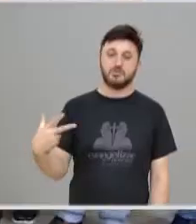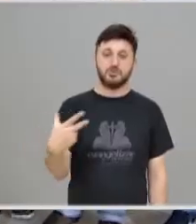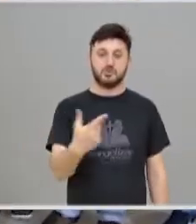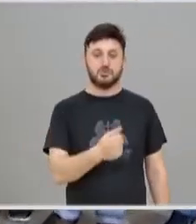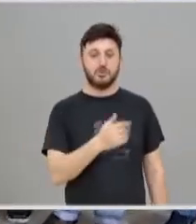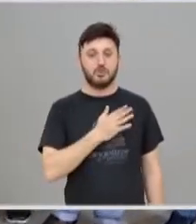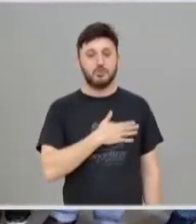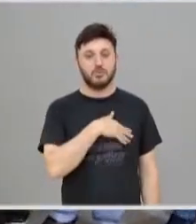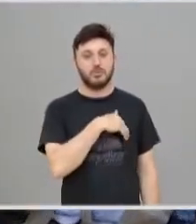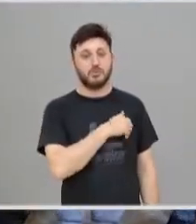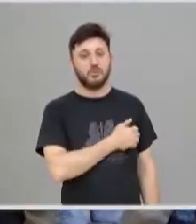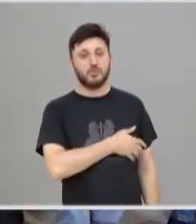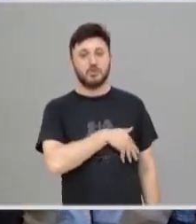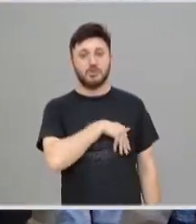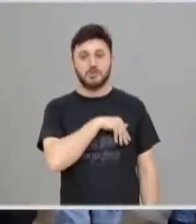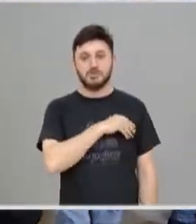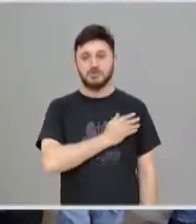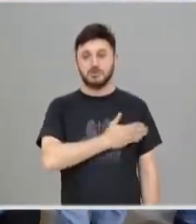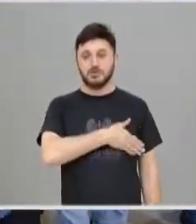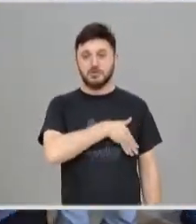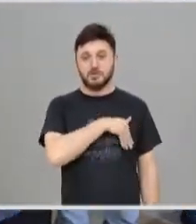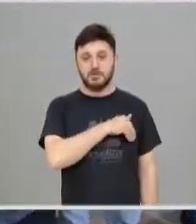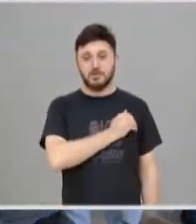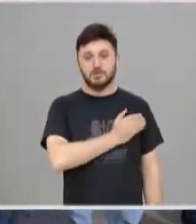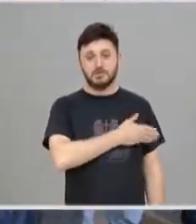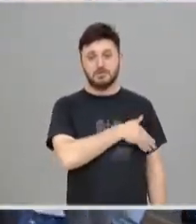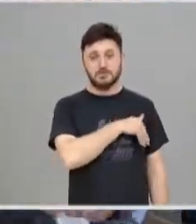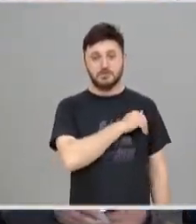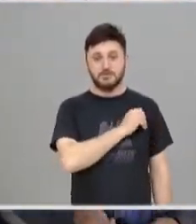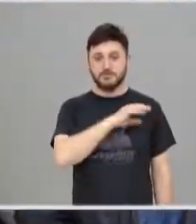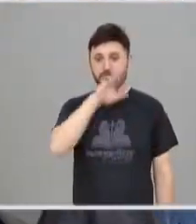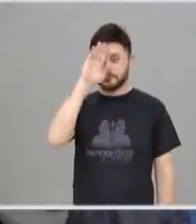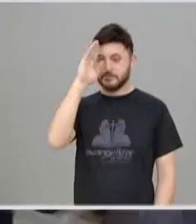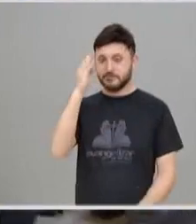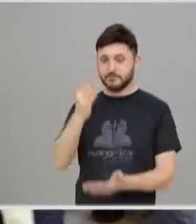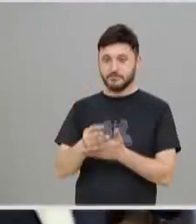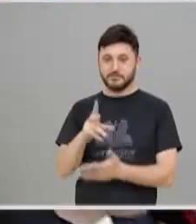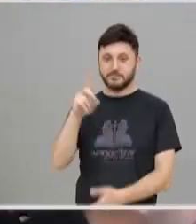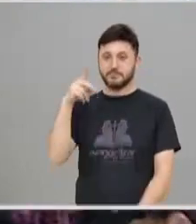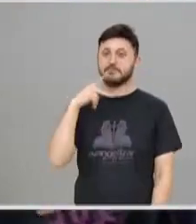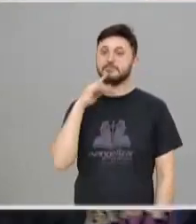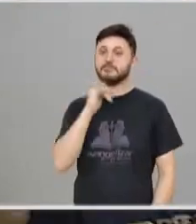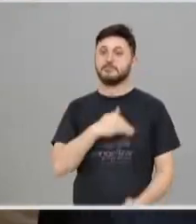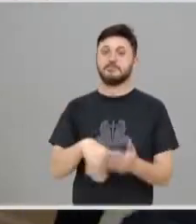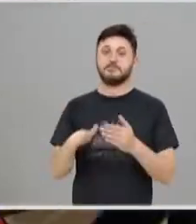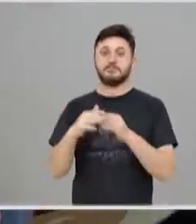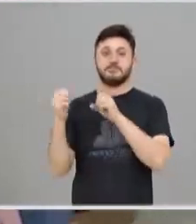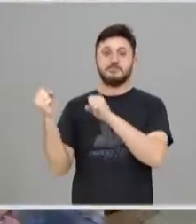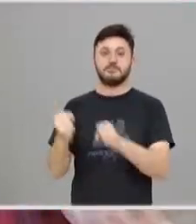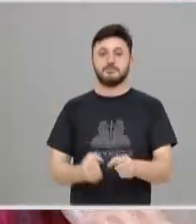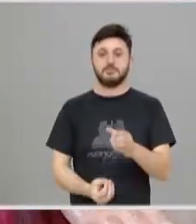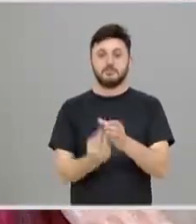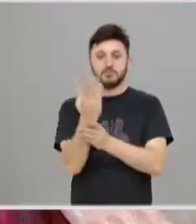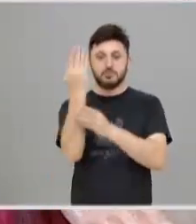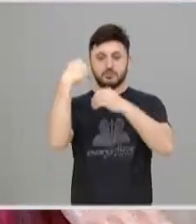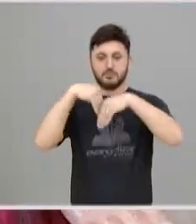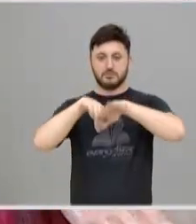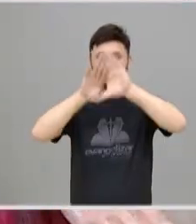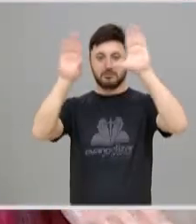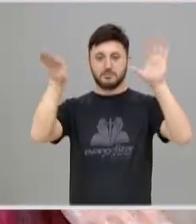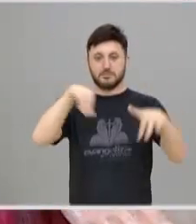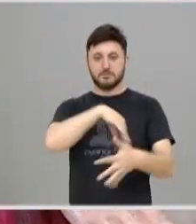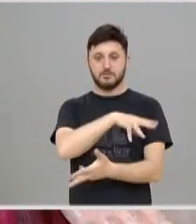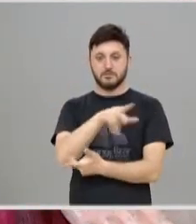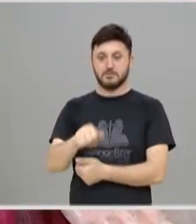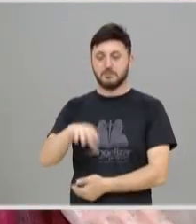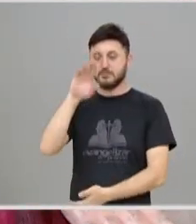De todo coração, creio em Deus Pai. Todo-Poderoso, Criador do céu